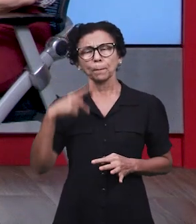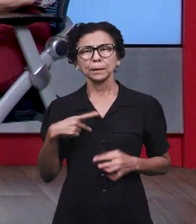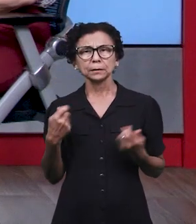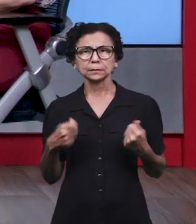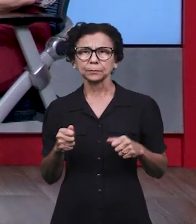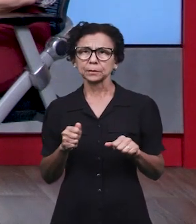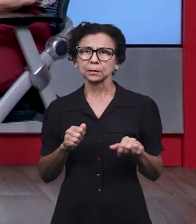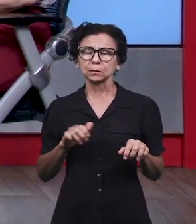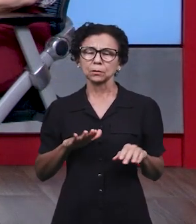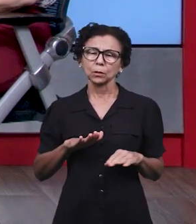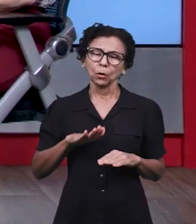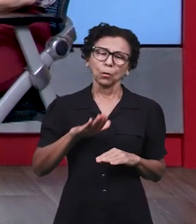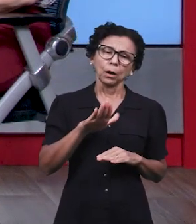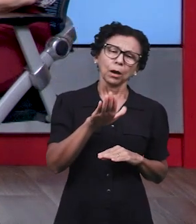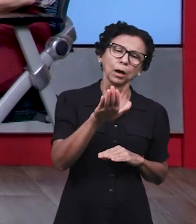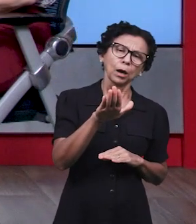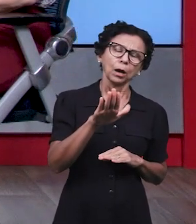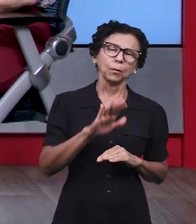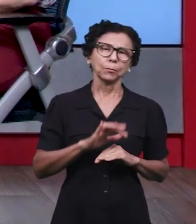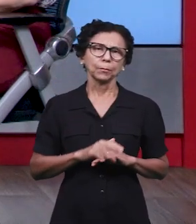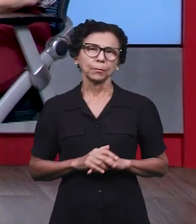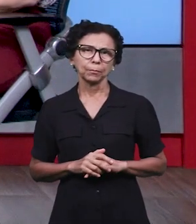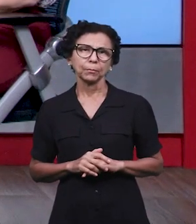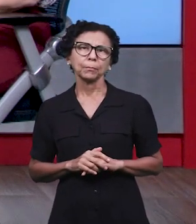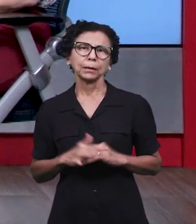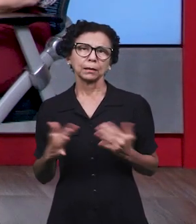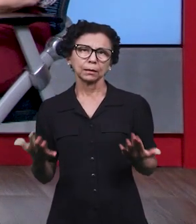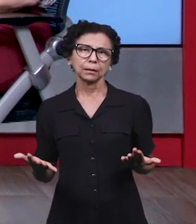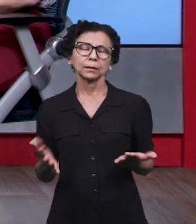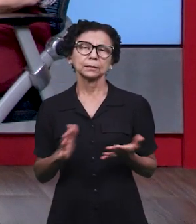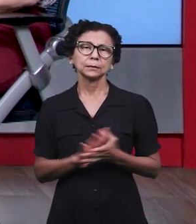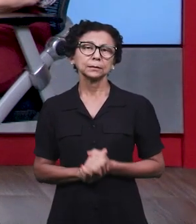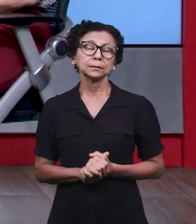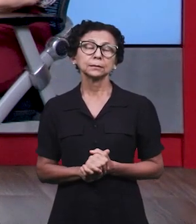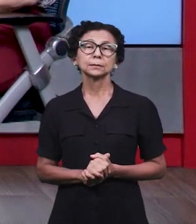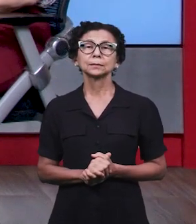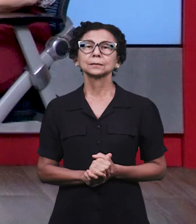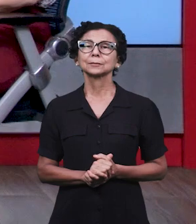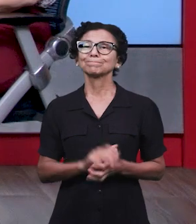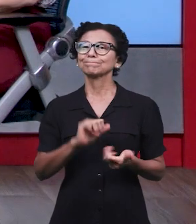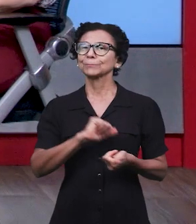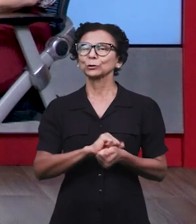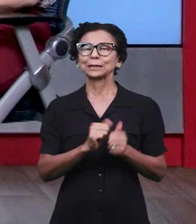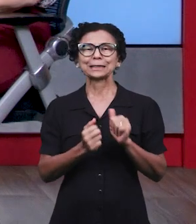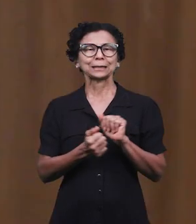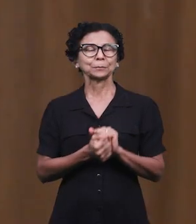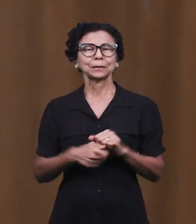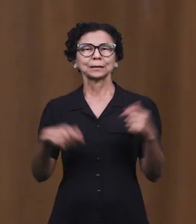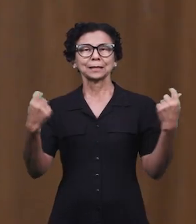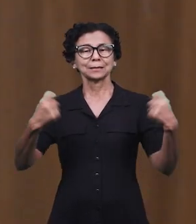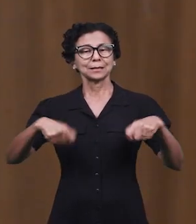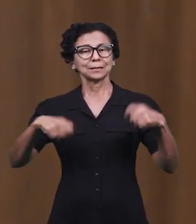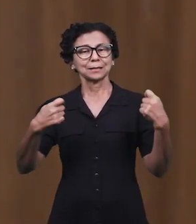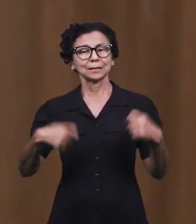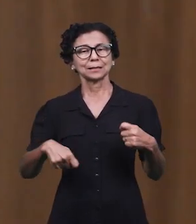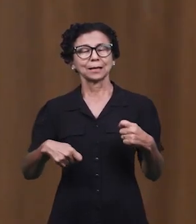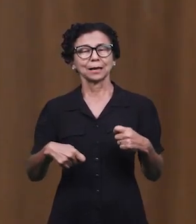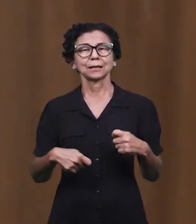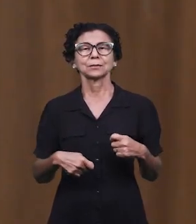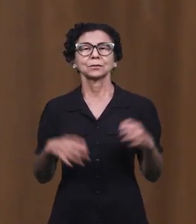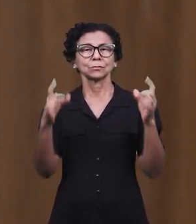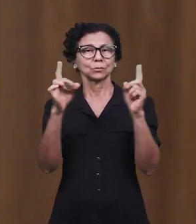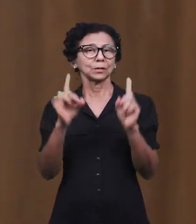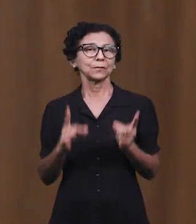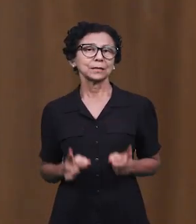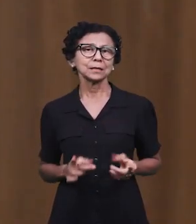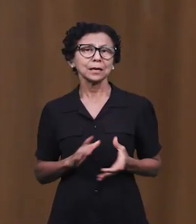mentalidade, cultura, não tem se adequado às necessidades reais da pessoa com deficiência. Não tem preparado seus empregados ainda